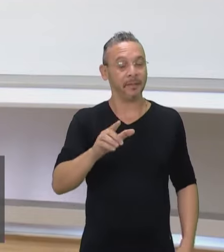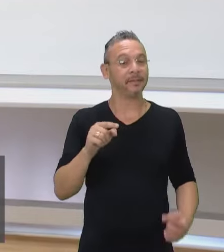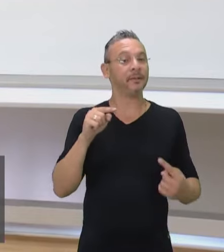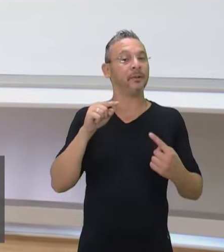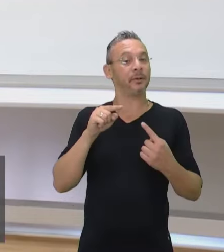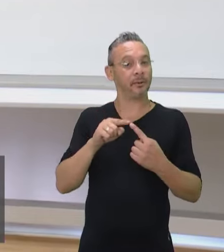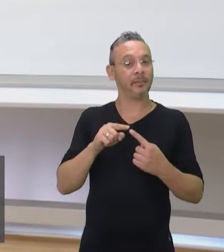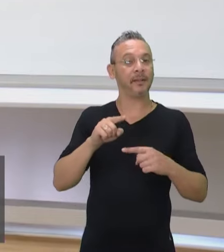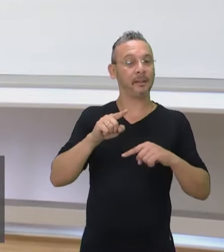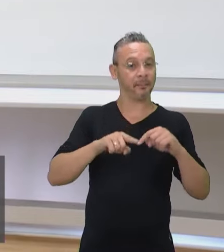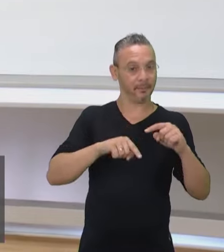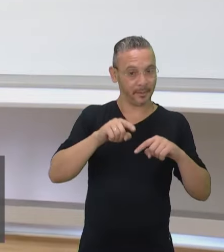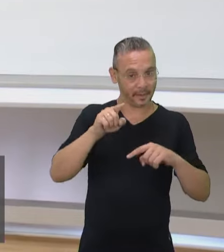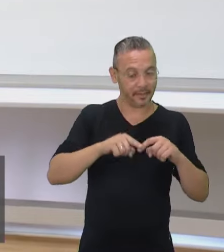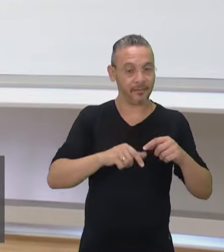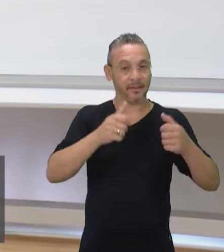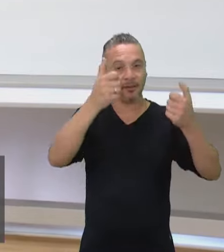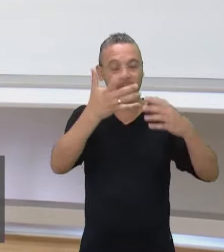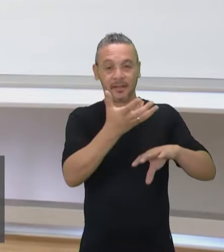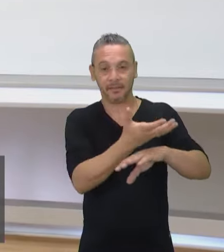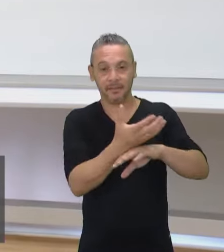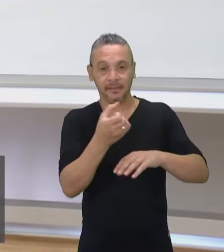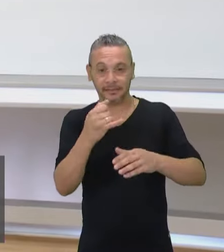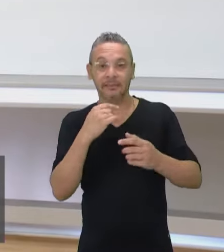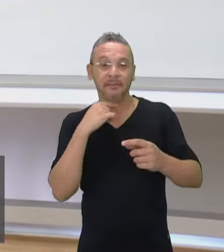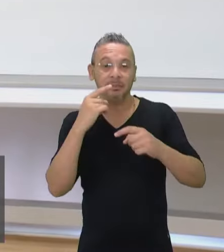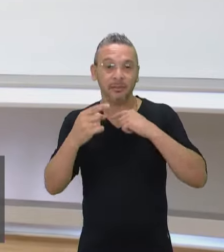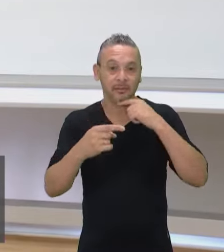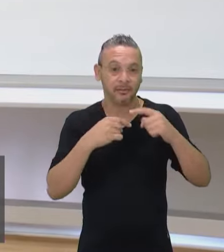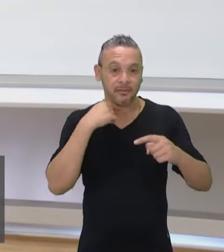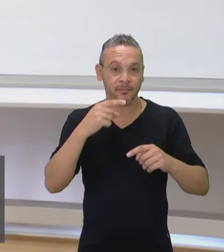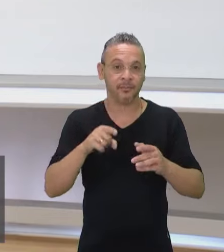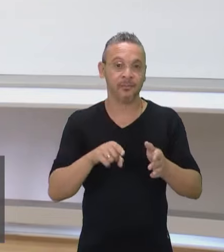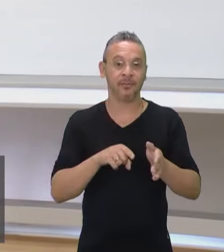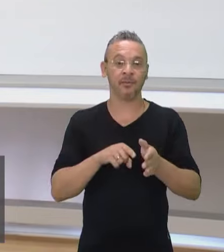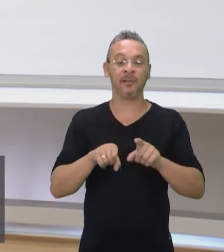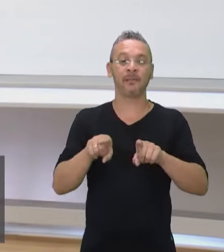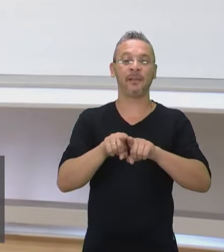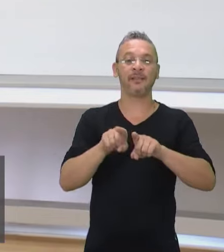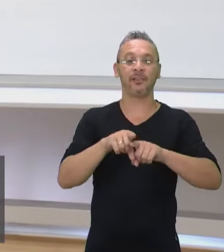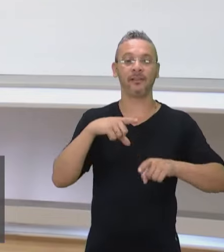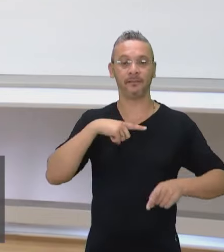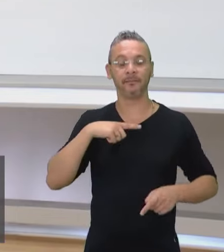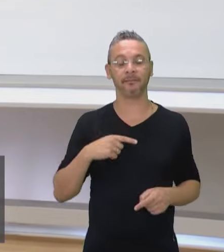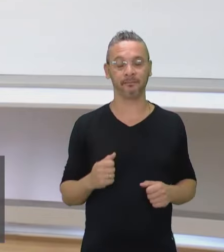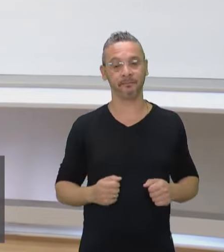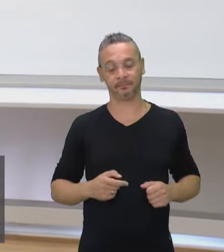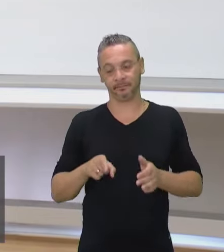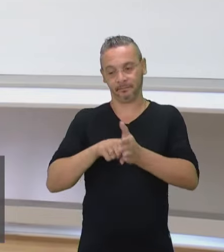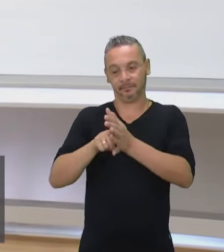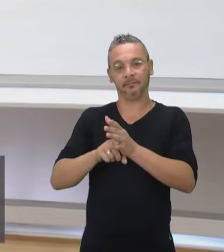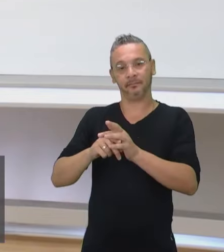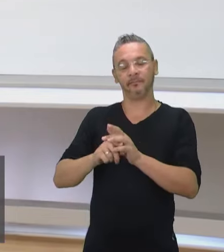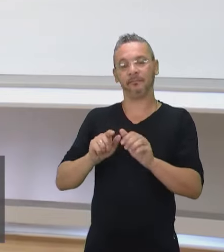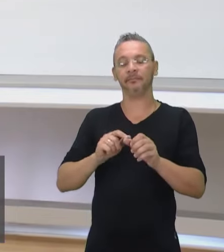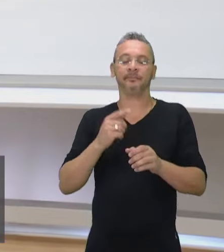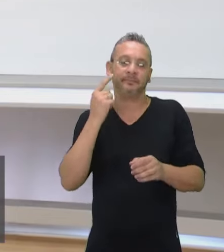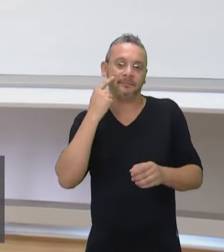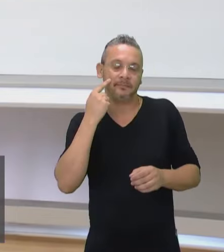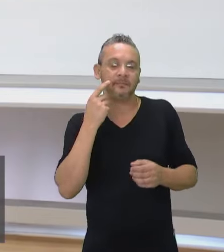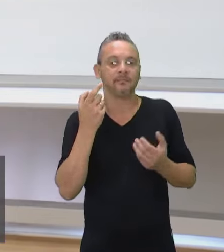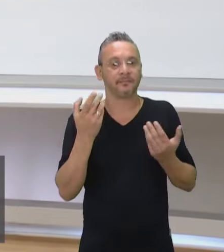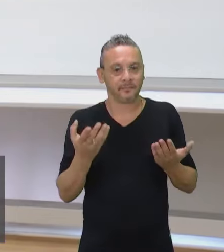nesse material que eu falei para vocês. Se vocês tiverem dúvida, é só vocês também consultarem por si próprios. Mas fato é que existe uma